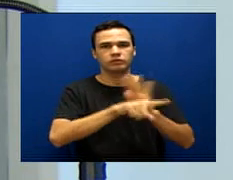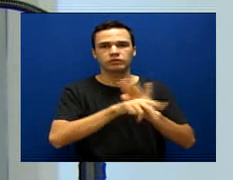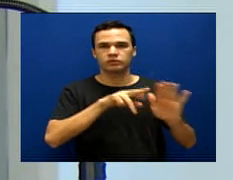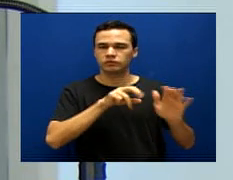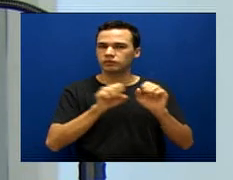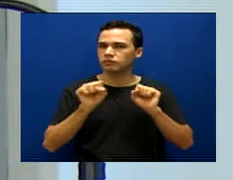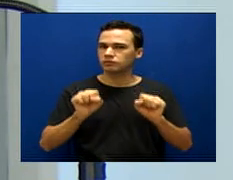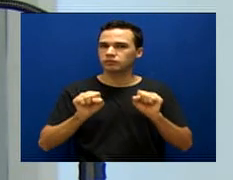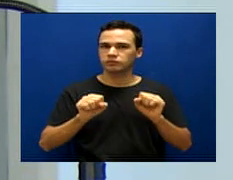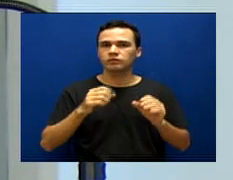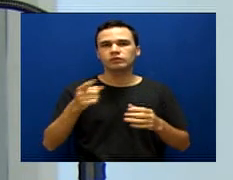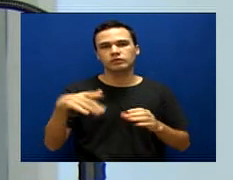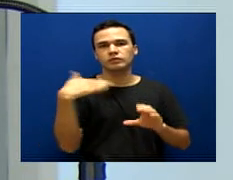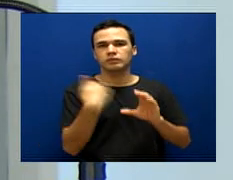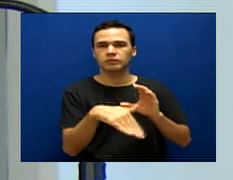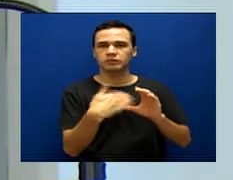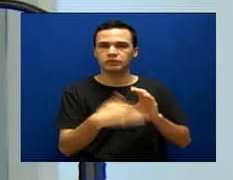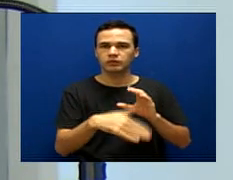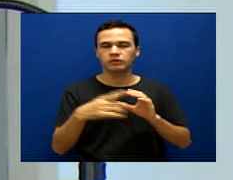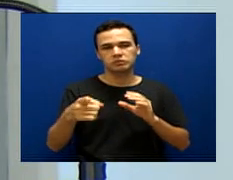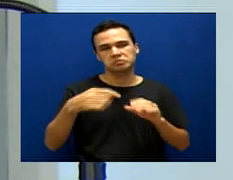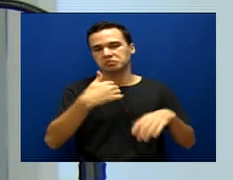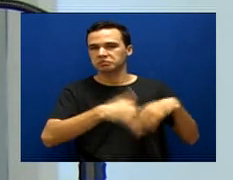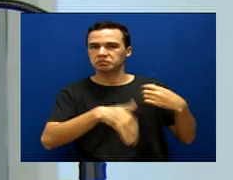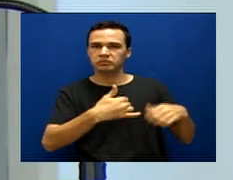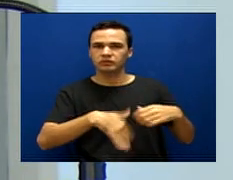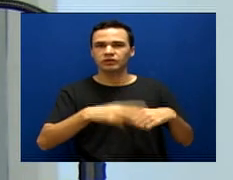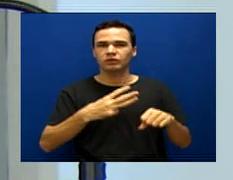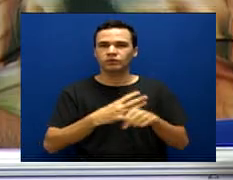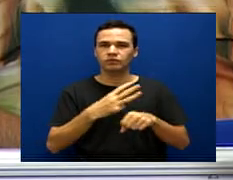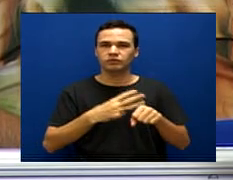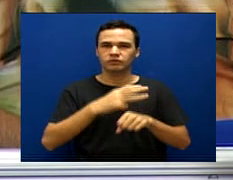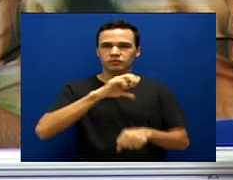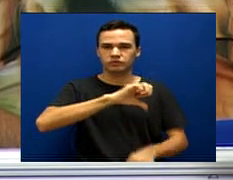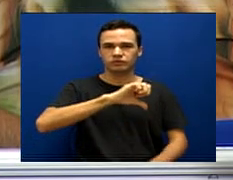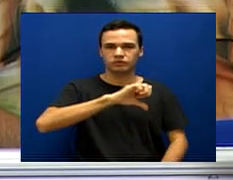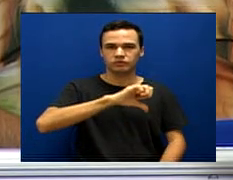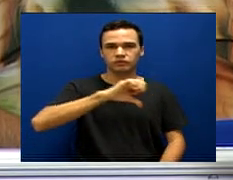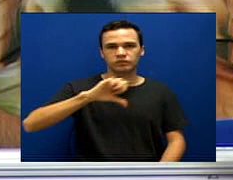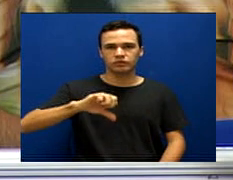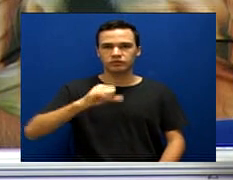pública. Envie sua pergunta ou seu comentário para o WhatsApp